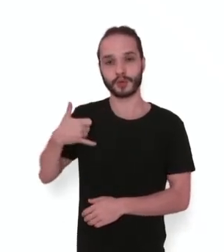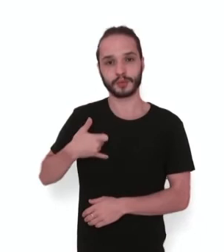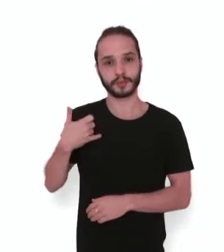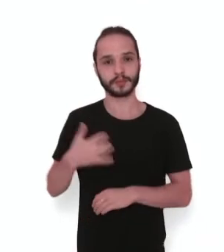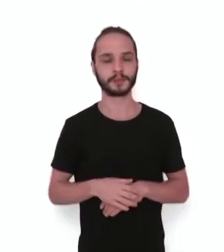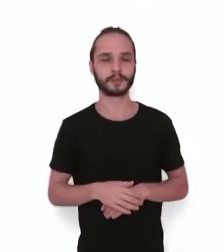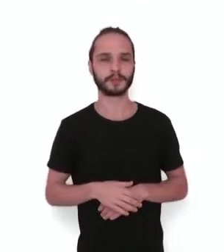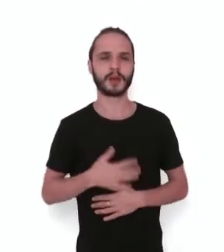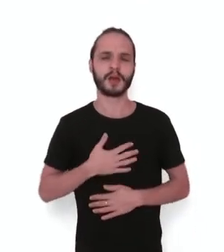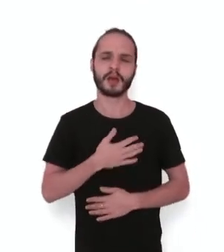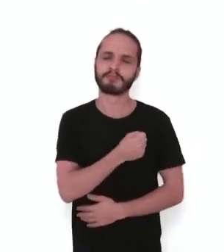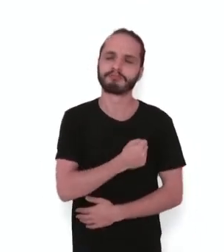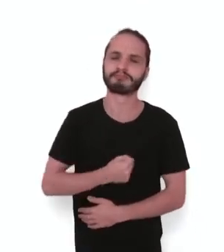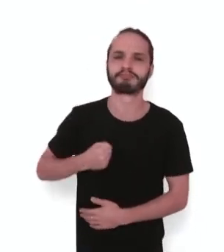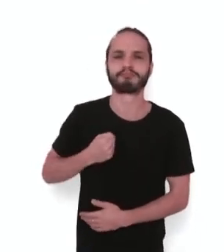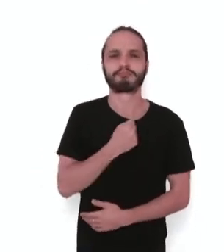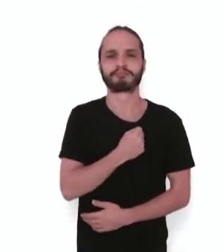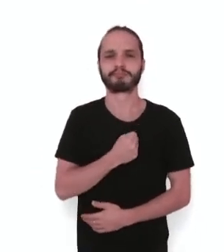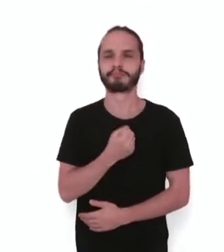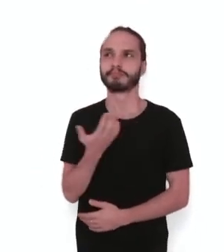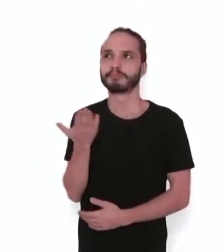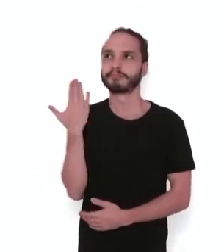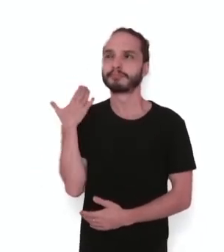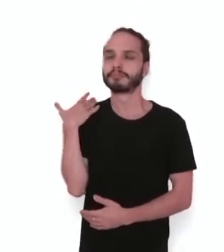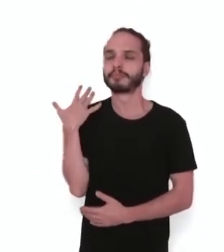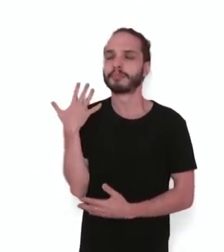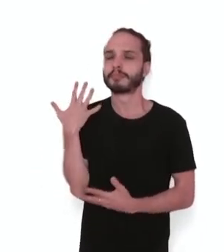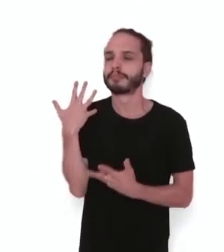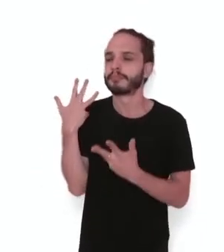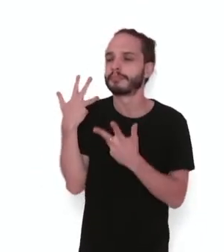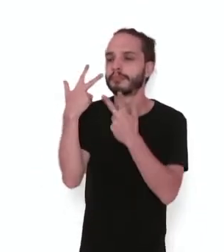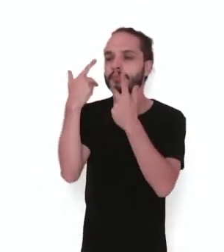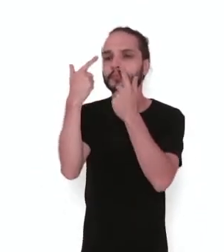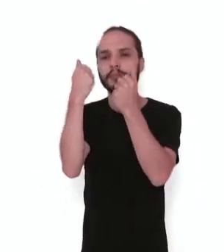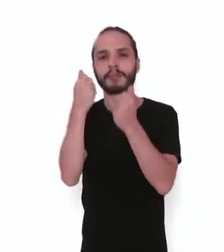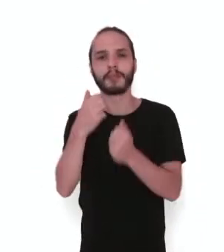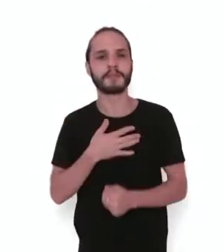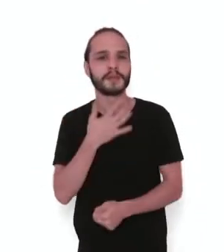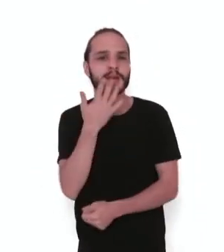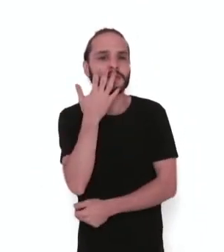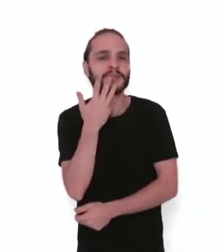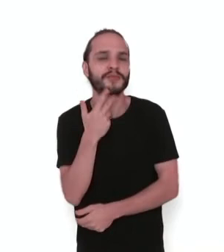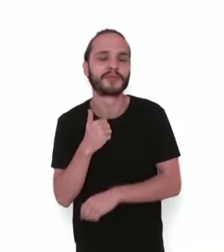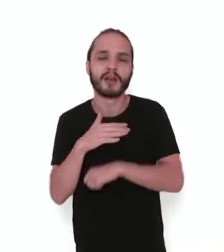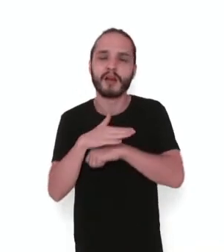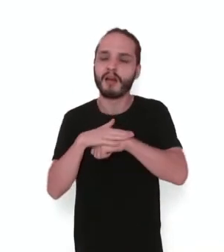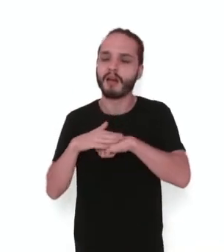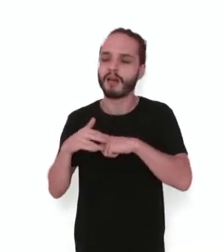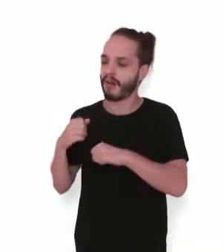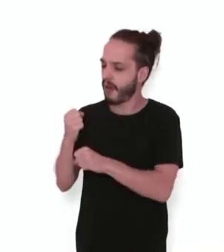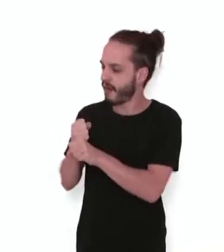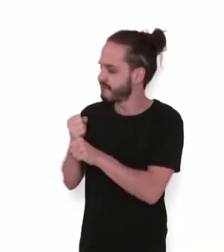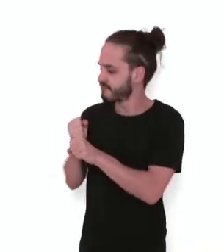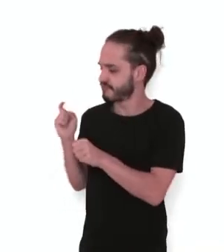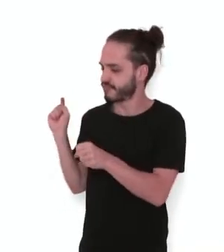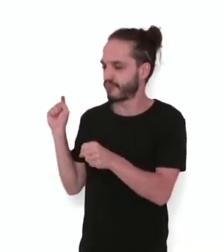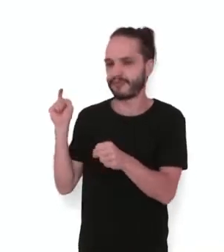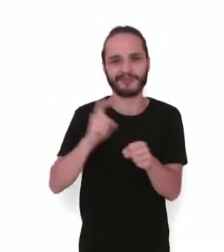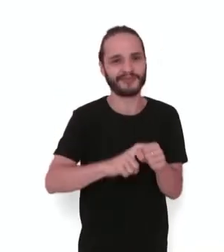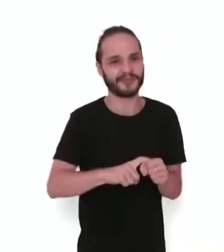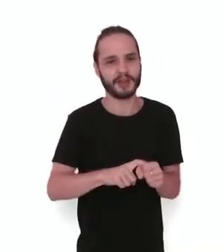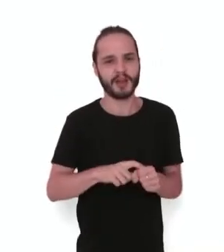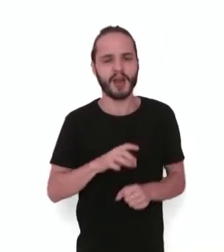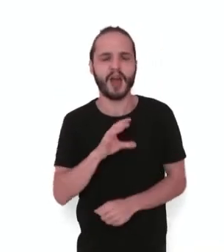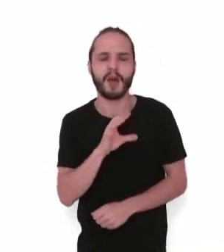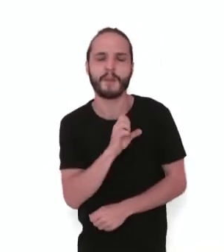que saudades que tenho da aurora da minha vida, da minha infância querida que os anos não trazem mais. Que amor,